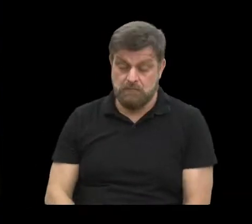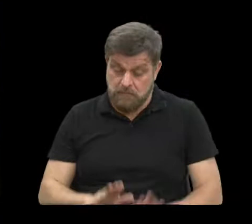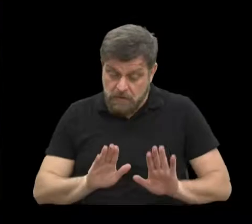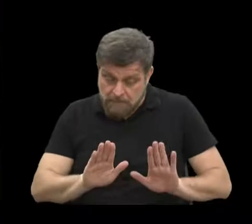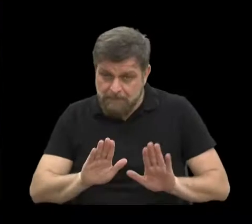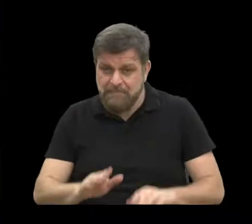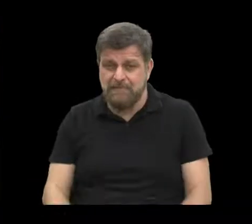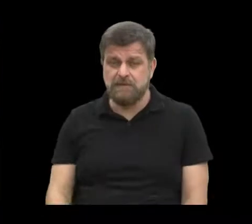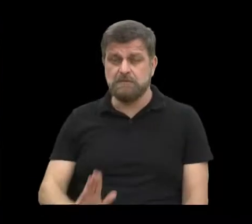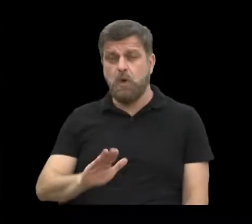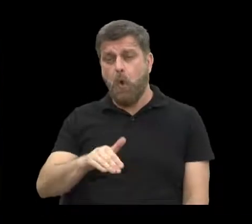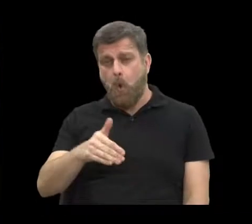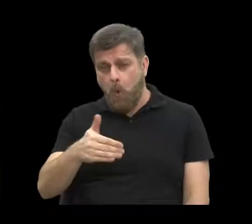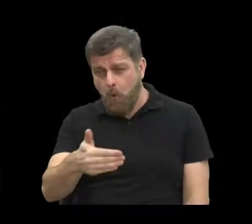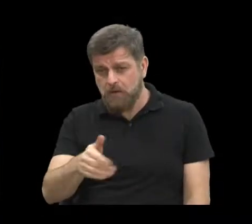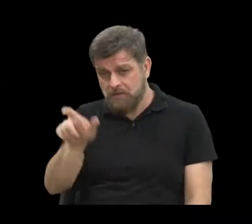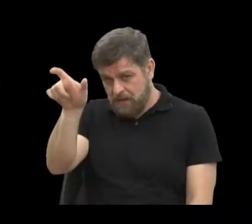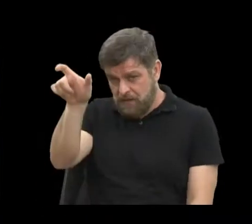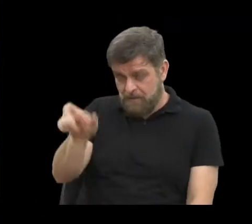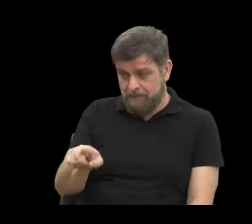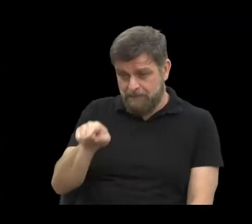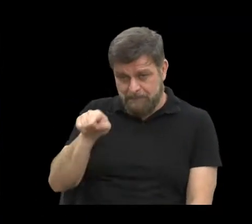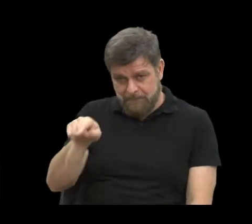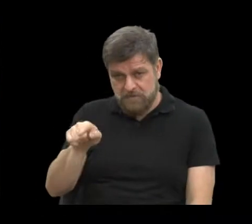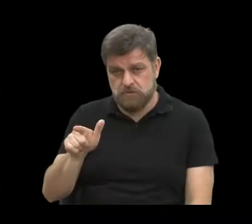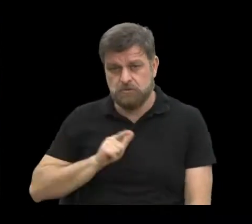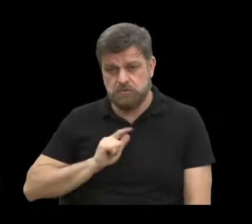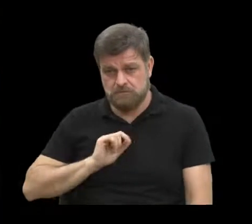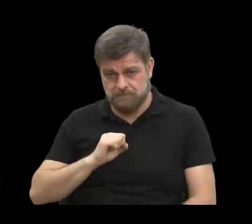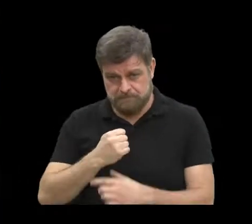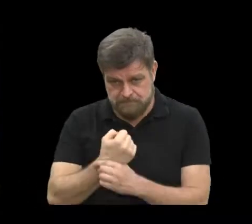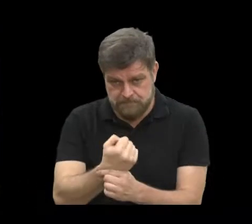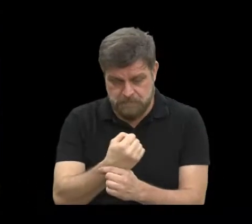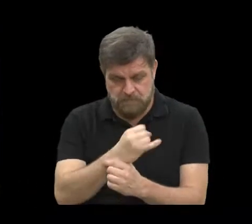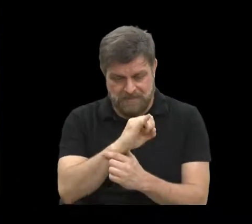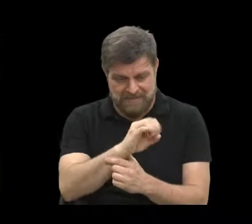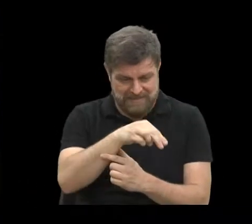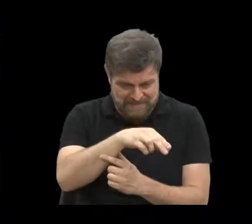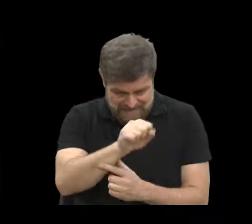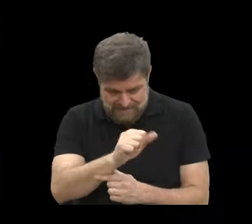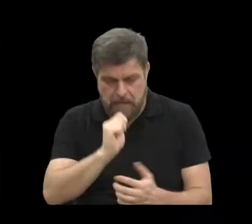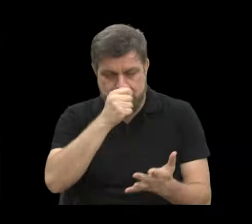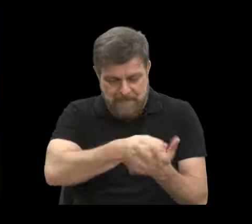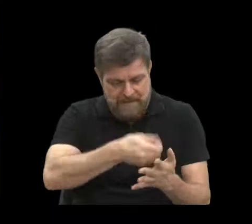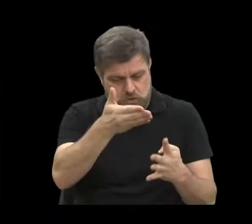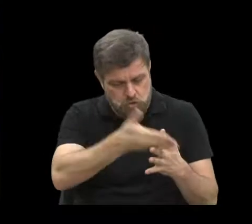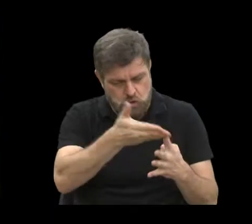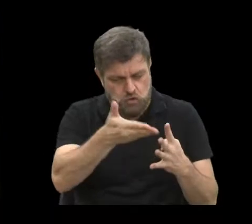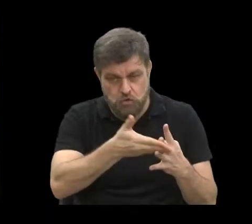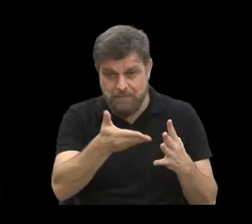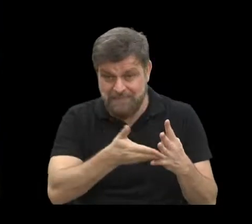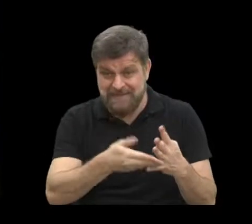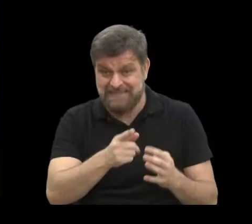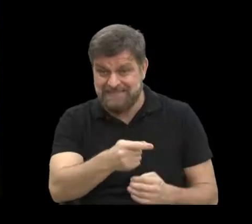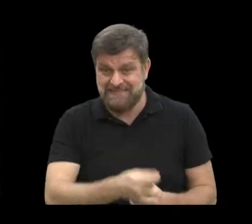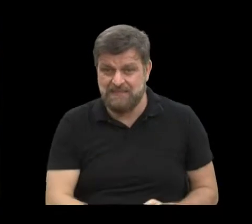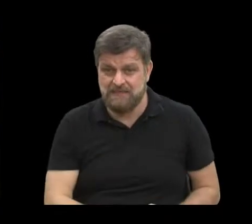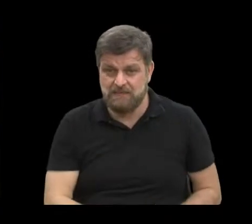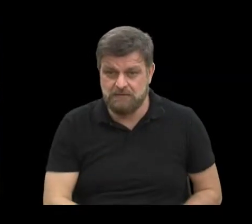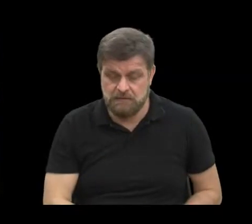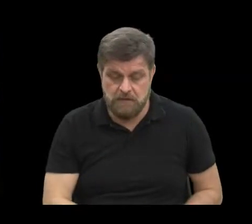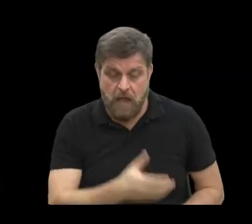Porém, se essa pessoa, esse segurado do INSS que contribui facultativamente, se ele vier receber